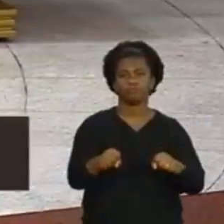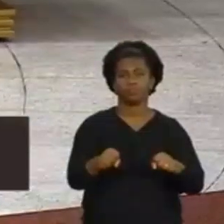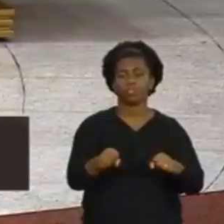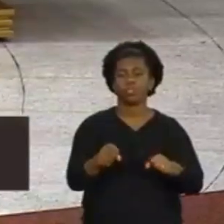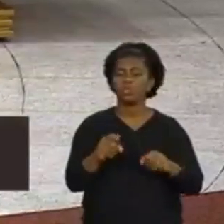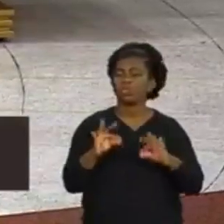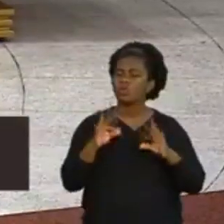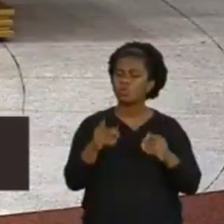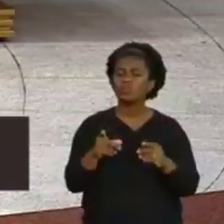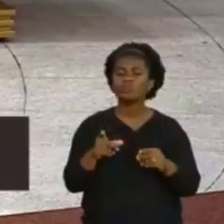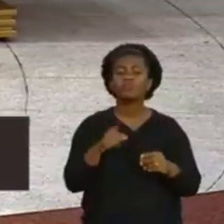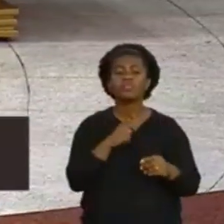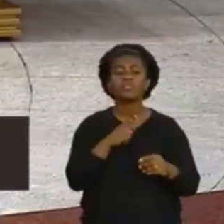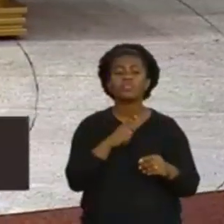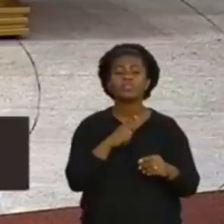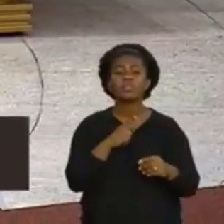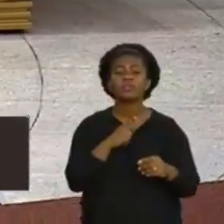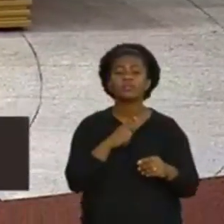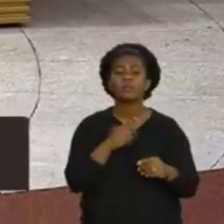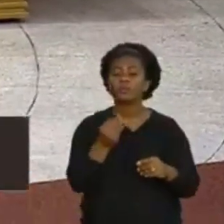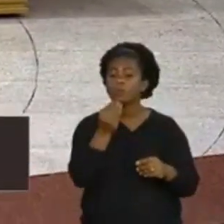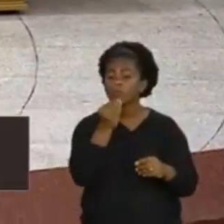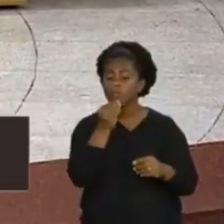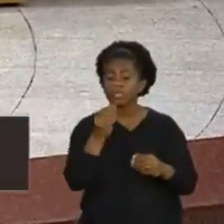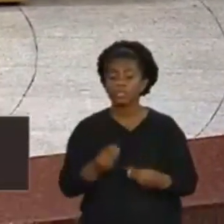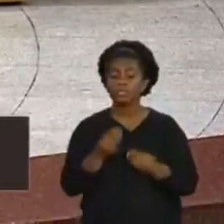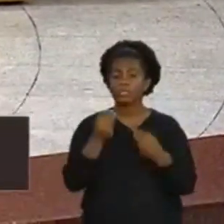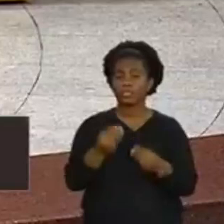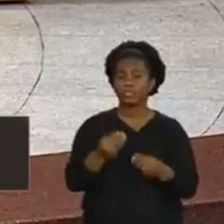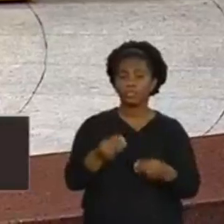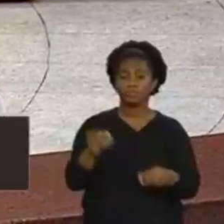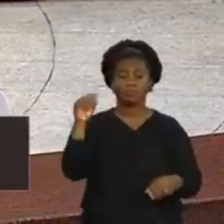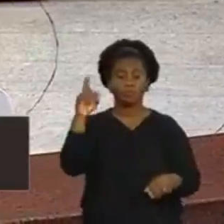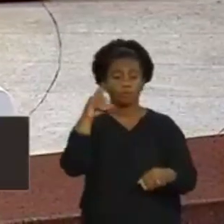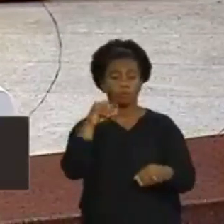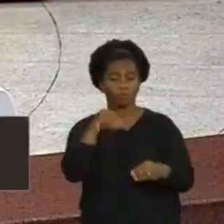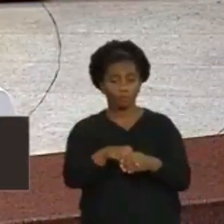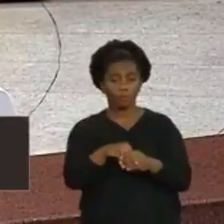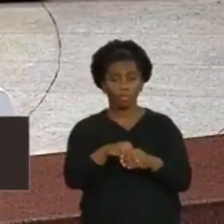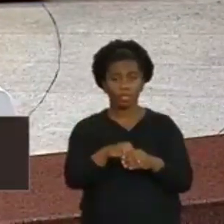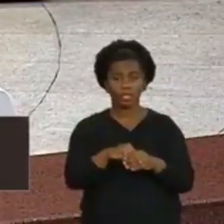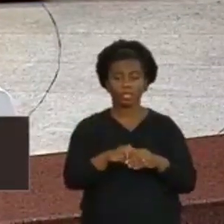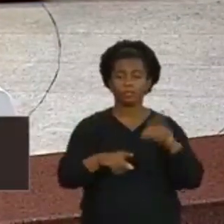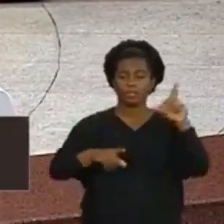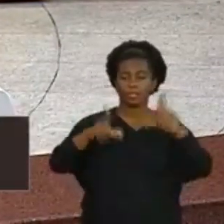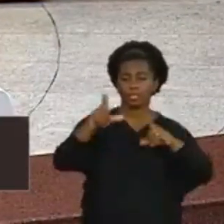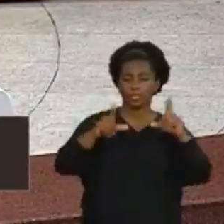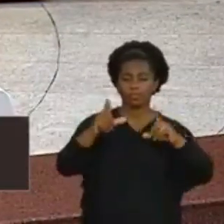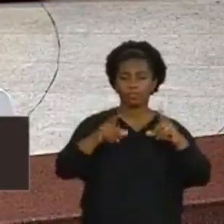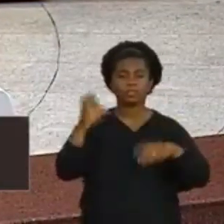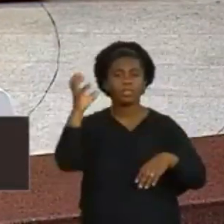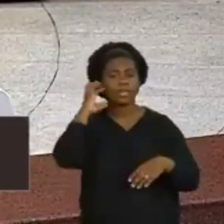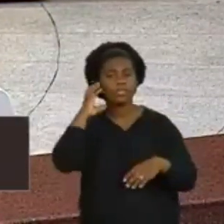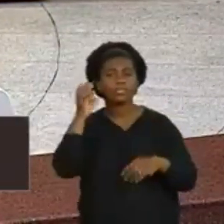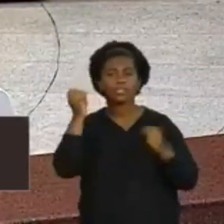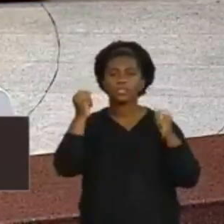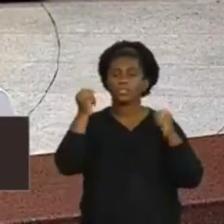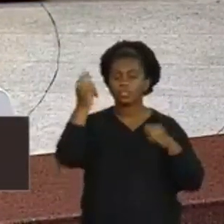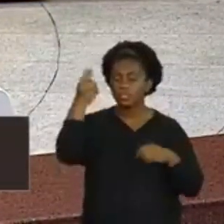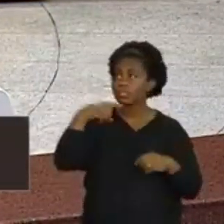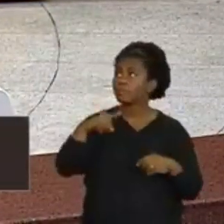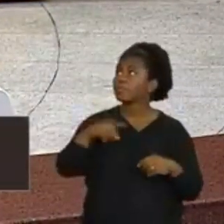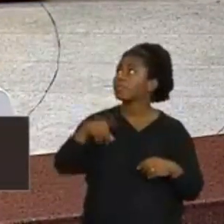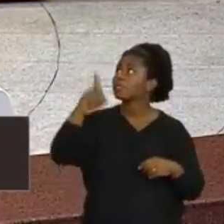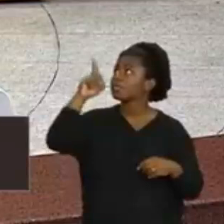para os programas de televisão e de rádio. Que Deus abra tanta porta essa semana, tantas portas para você, que você